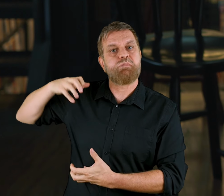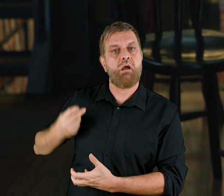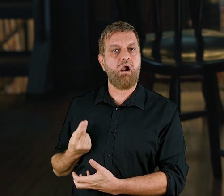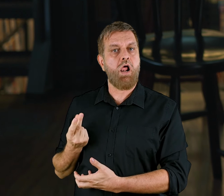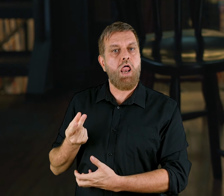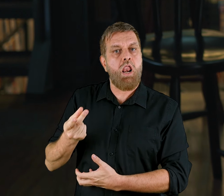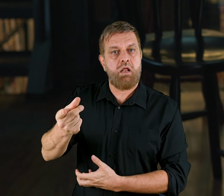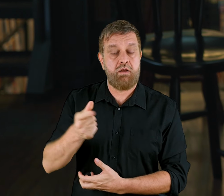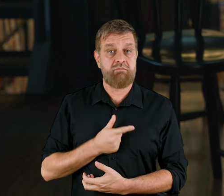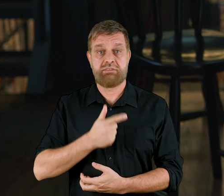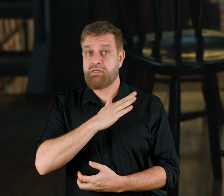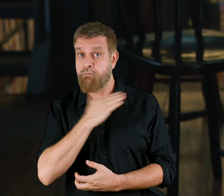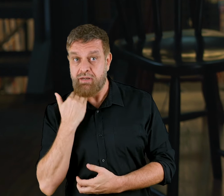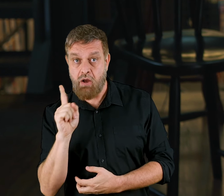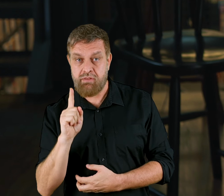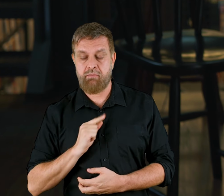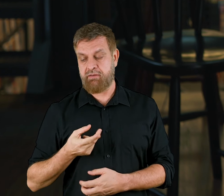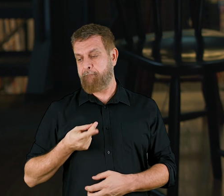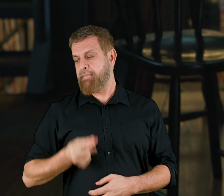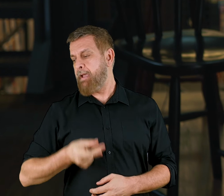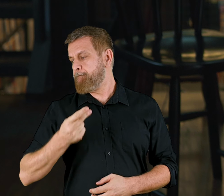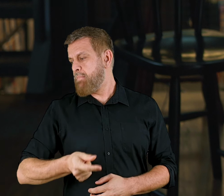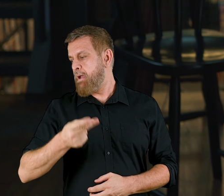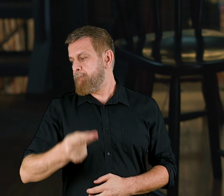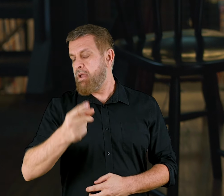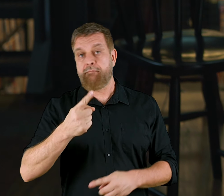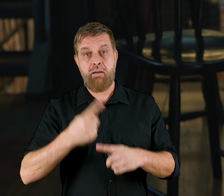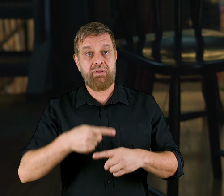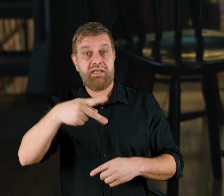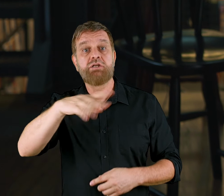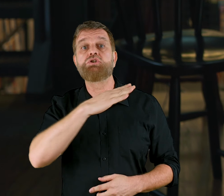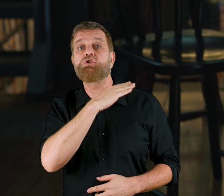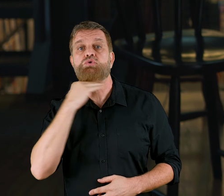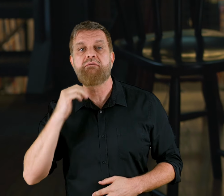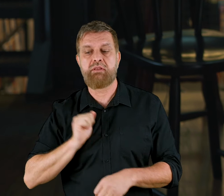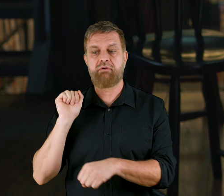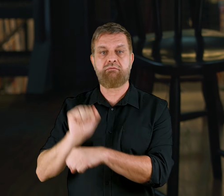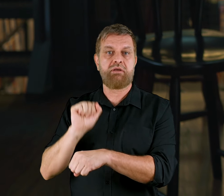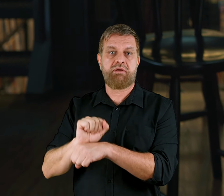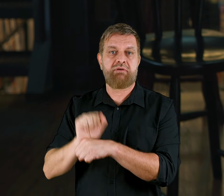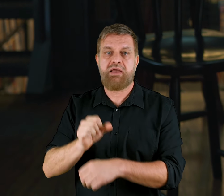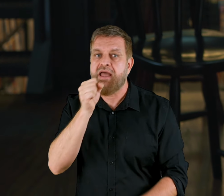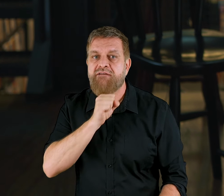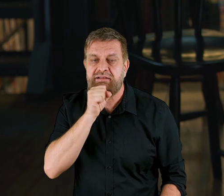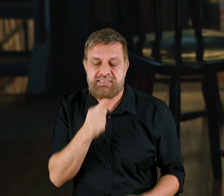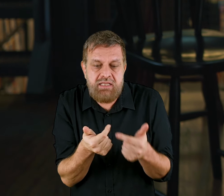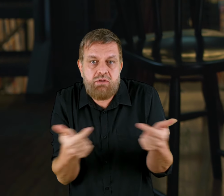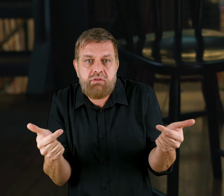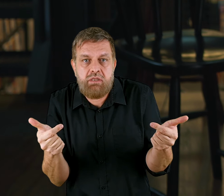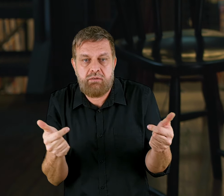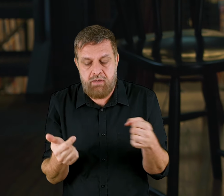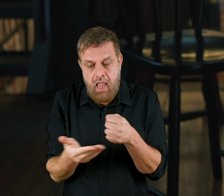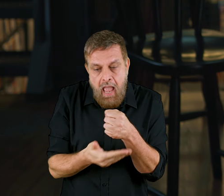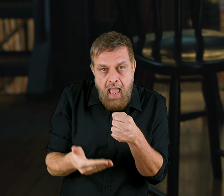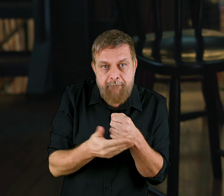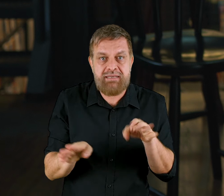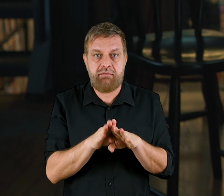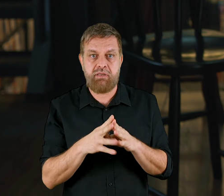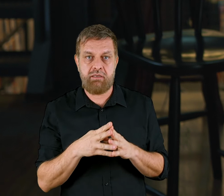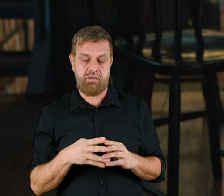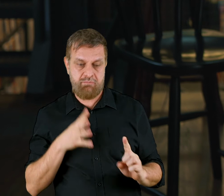não vai ser imortal, mas você vai ser amortal, porque a sua mortalidade vai ficar em suspenso e você não vai envelhecer. Isso, no fundo, é um ataque